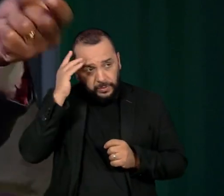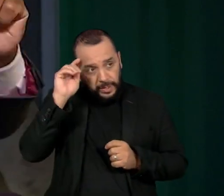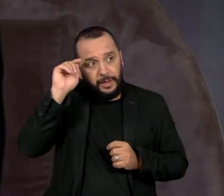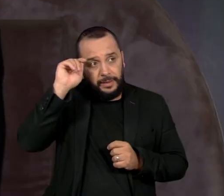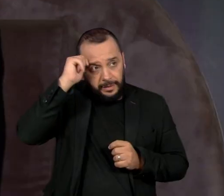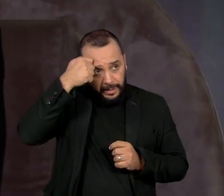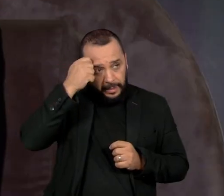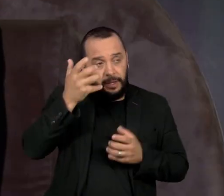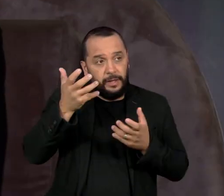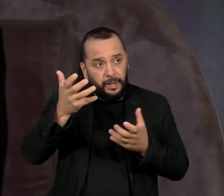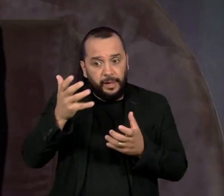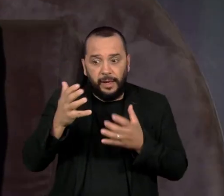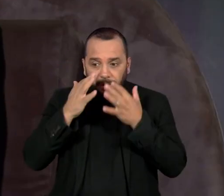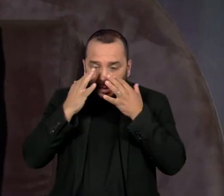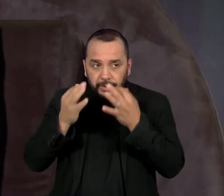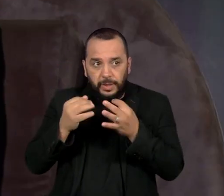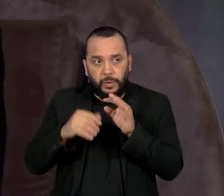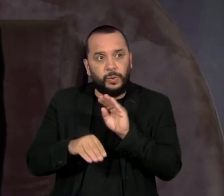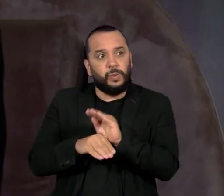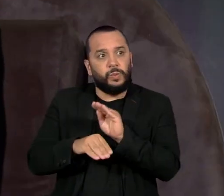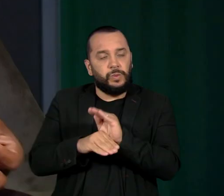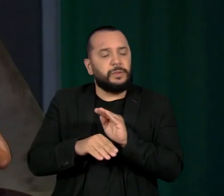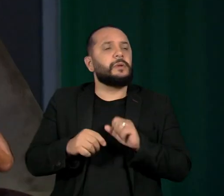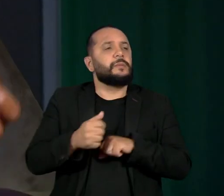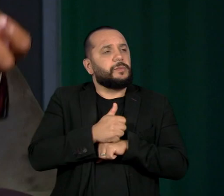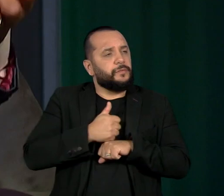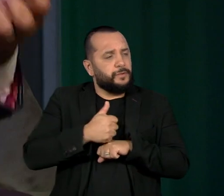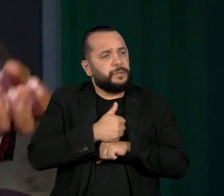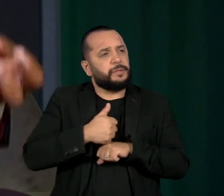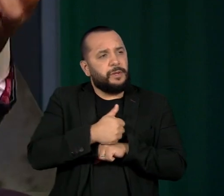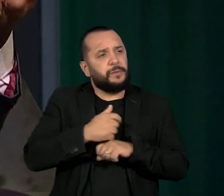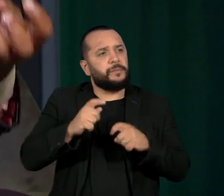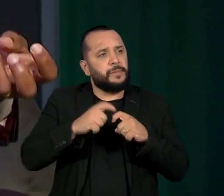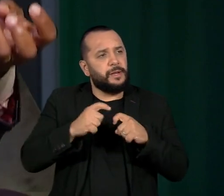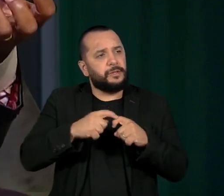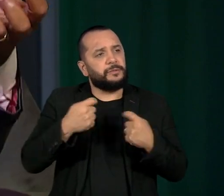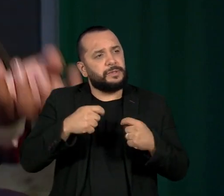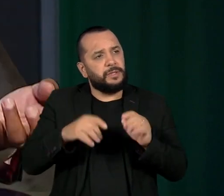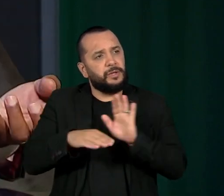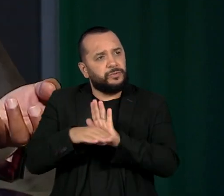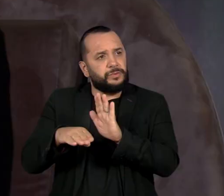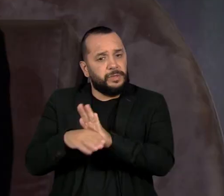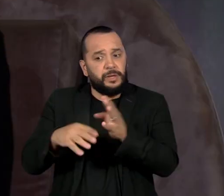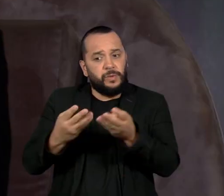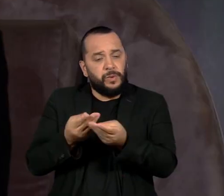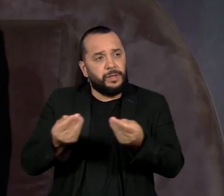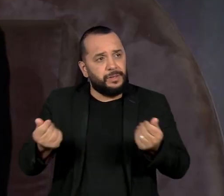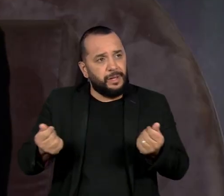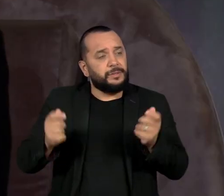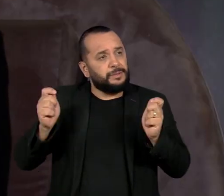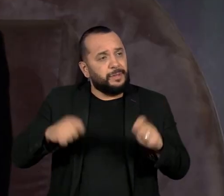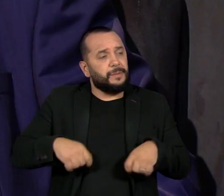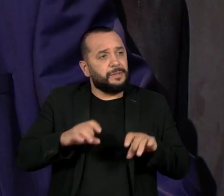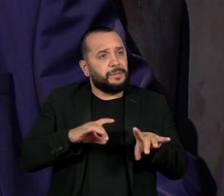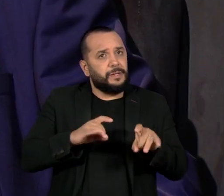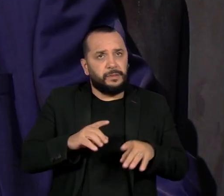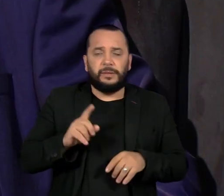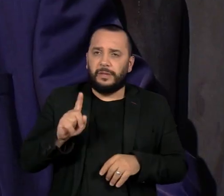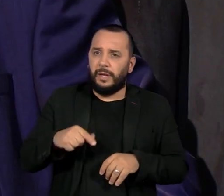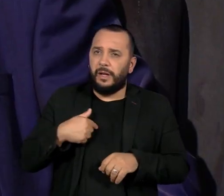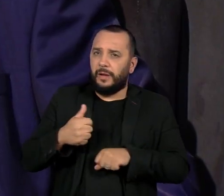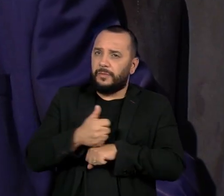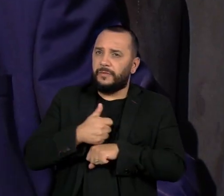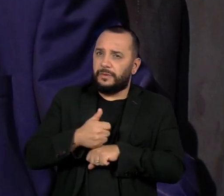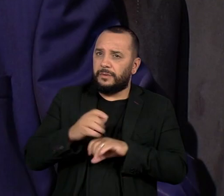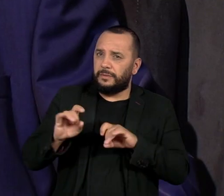o senhor está dizendo que o profissional médico precisa dar qualidade e capacidade técnica. Ele é um profissional técnico. E eu preciso